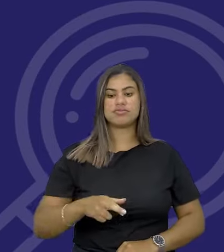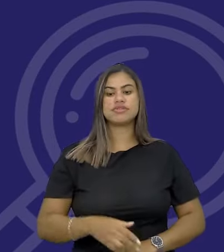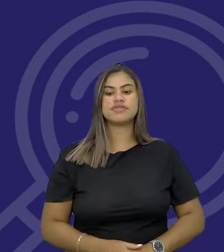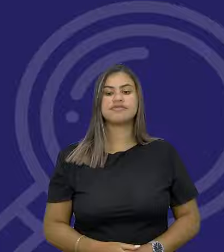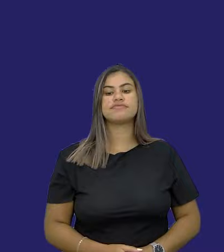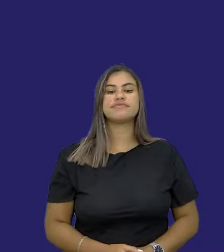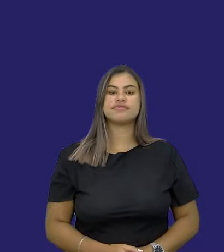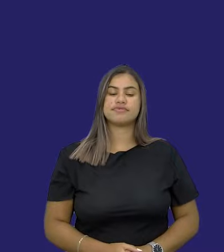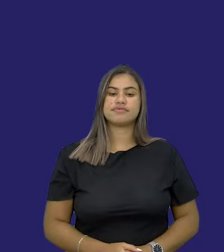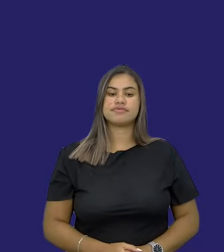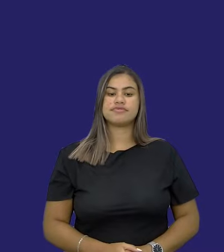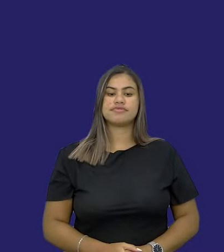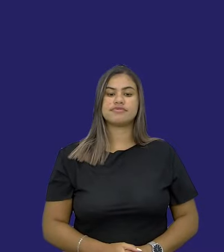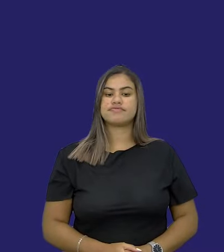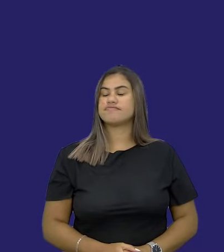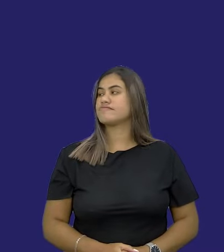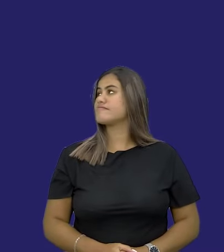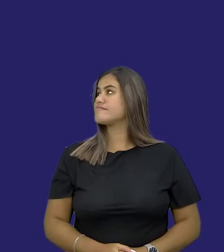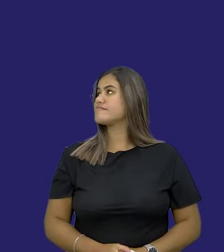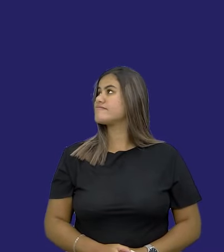Próximo slide.